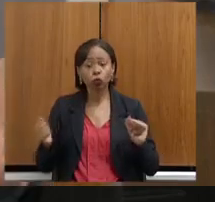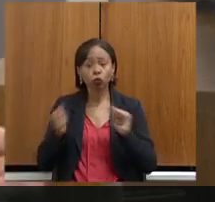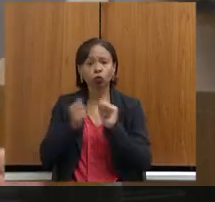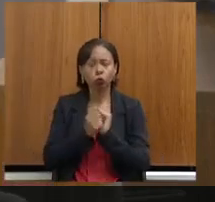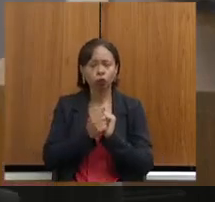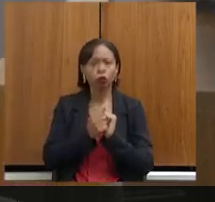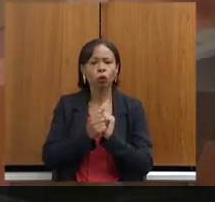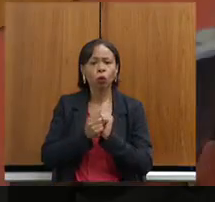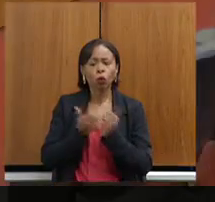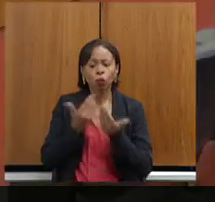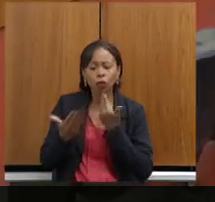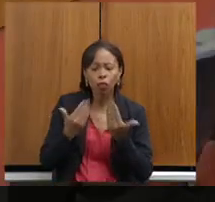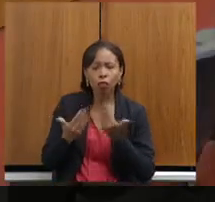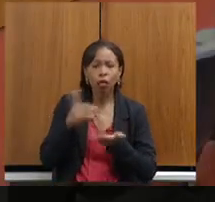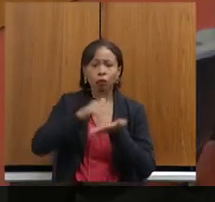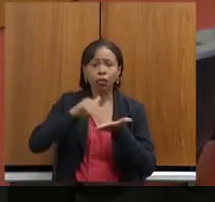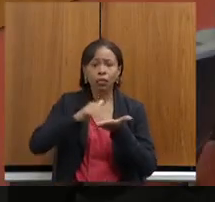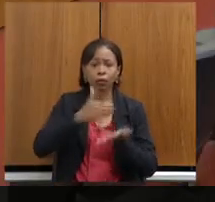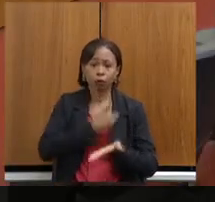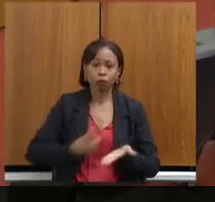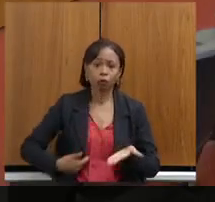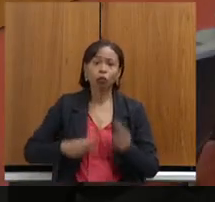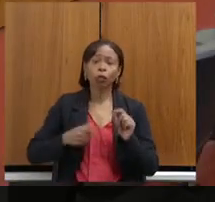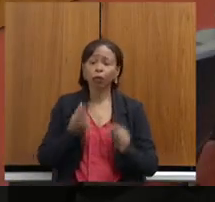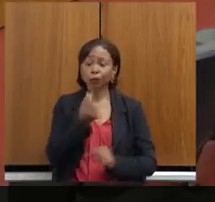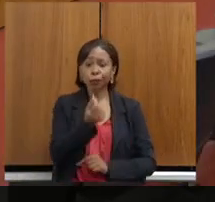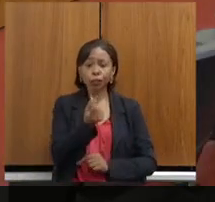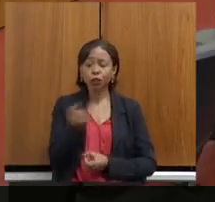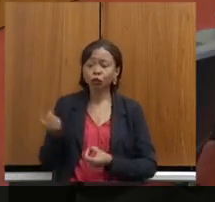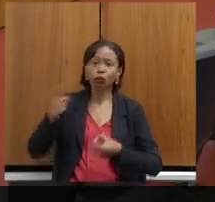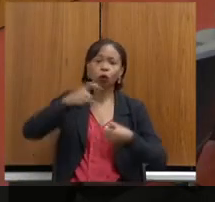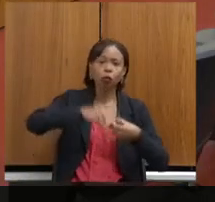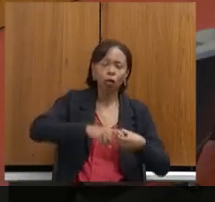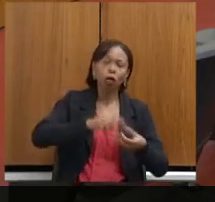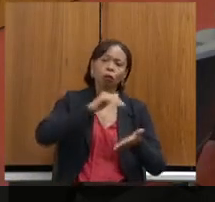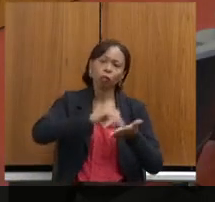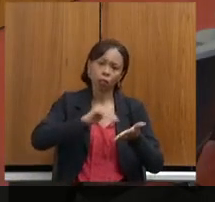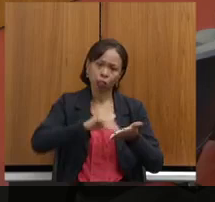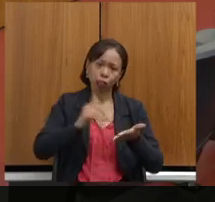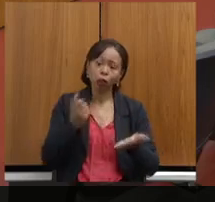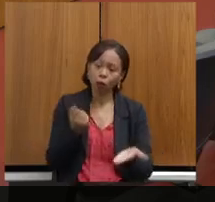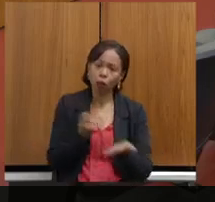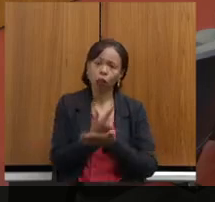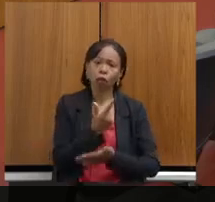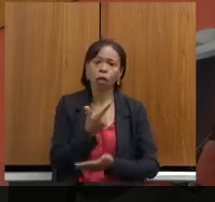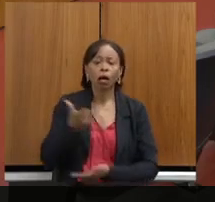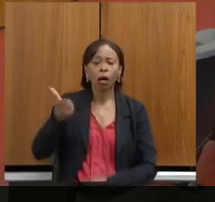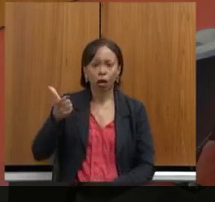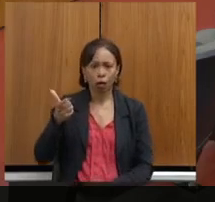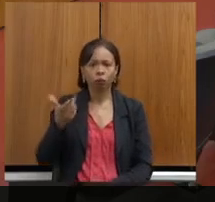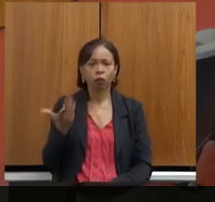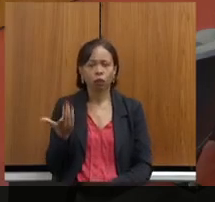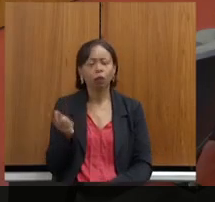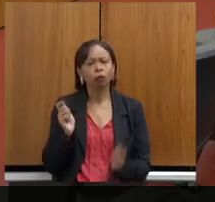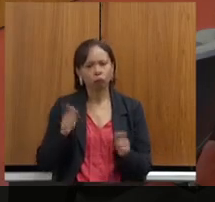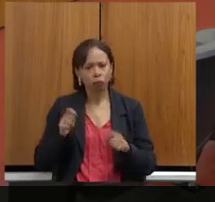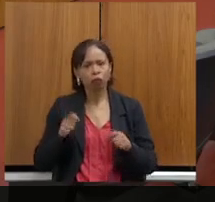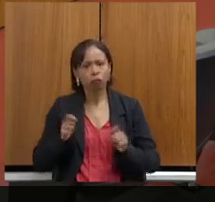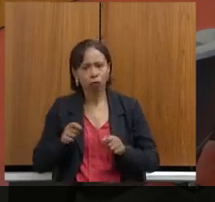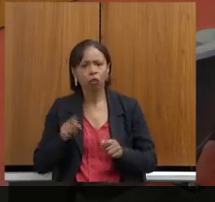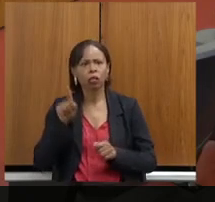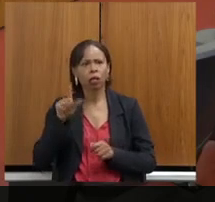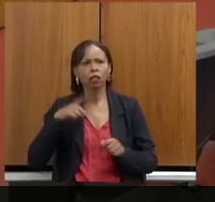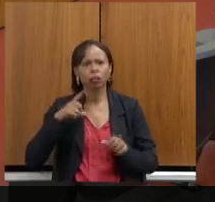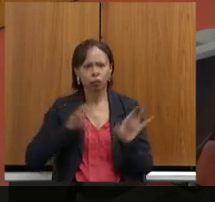secretário de governo que o recurso volte para secretaria para ser justo para aquisição dessa usar daria para adquirir tem um